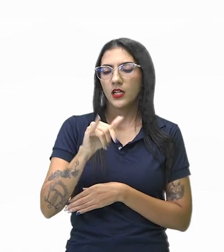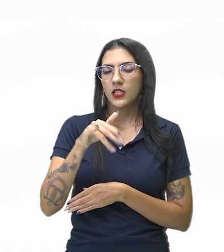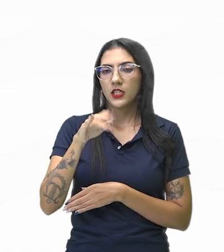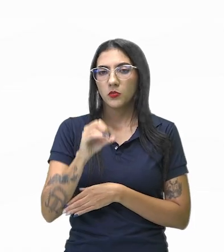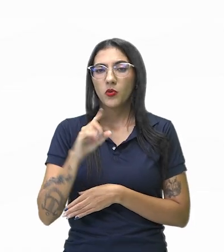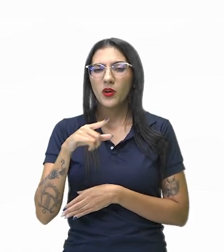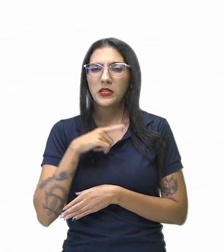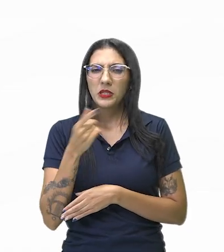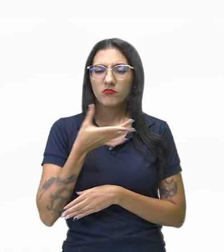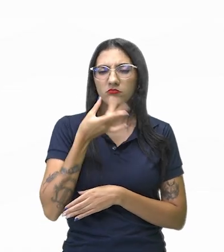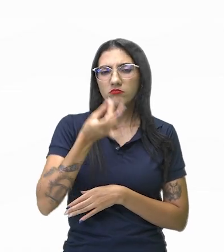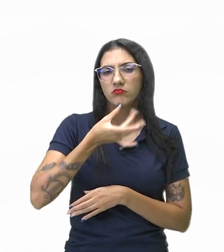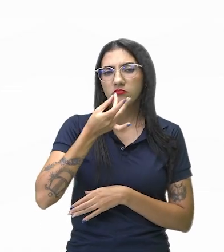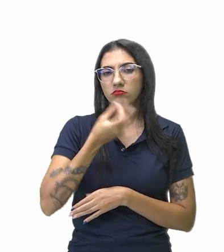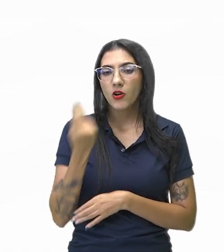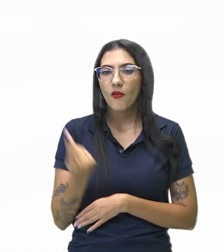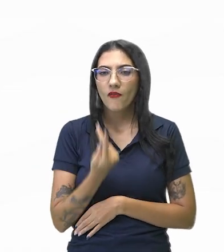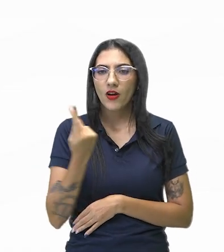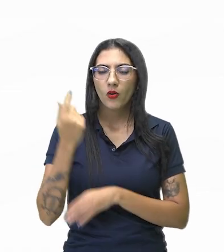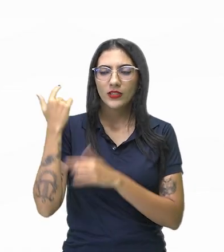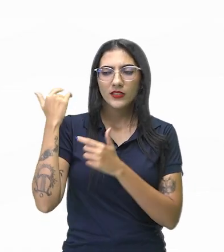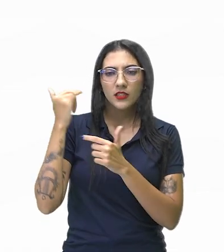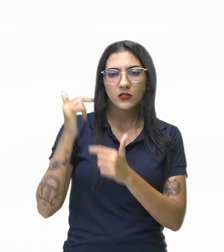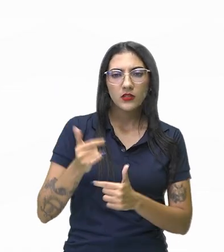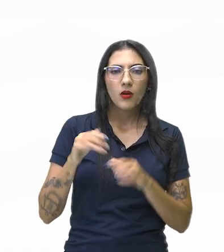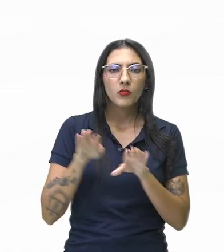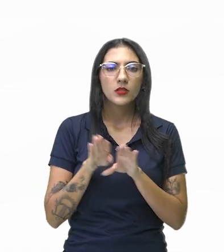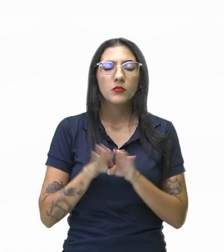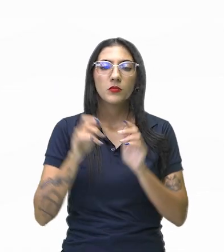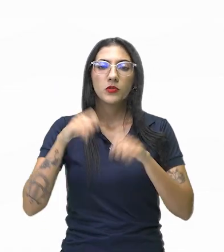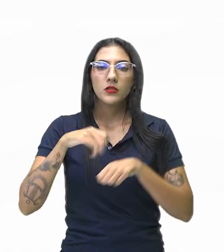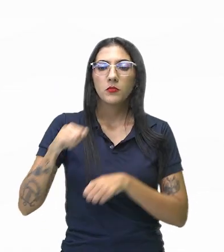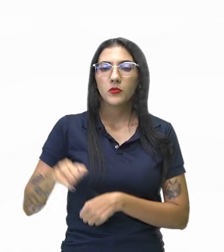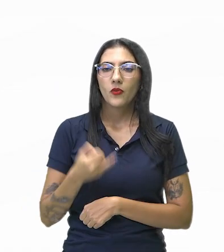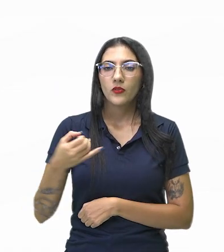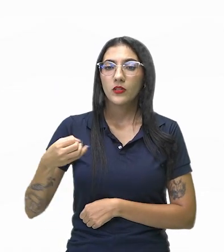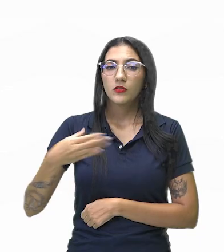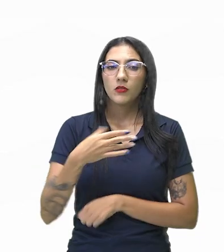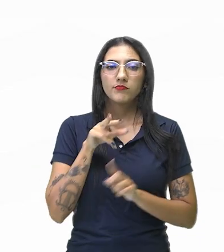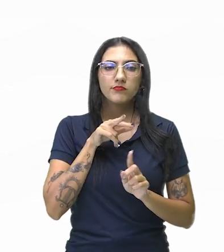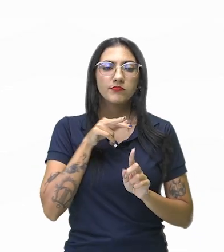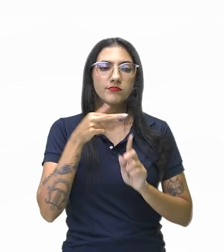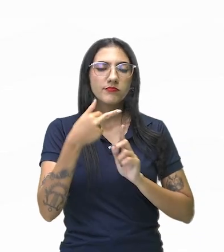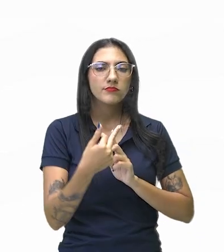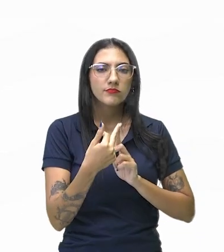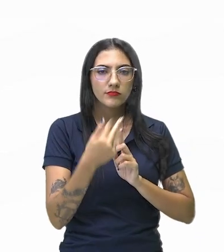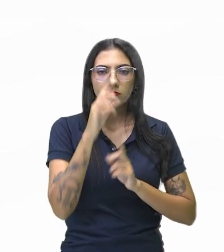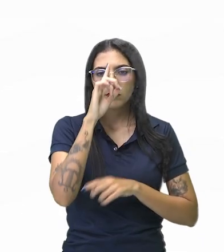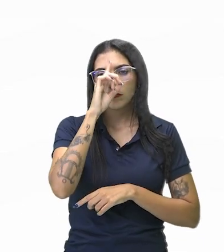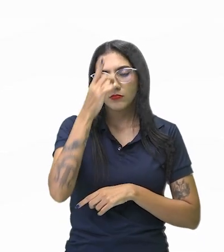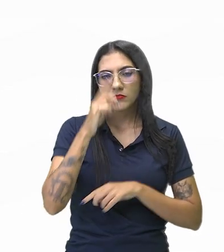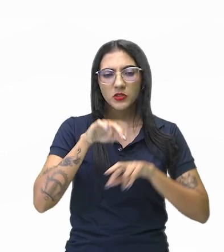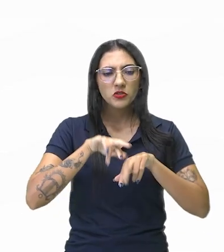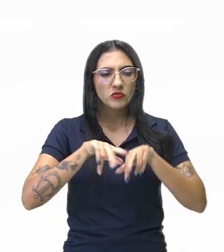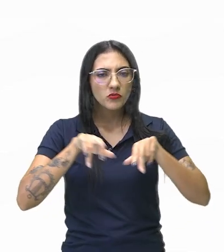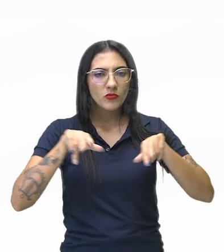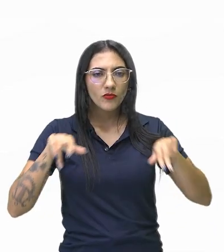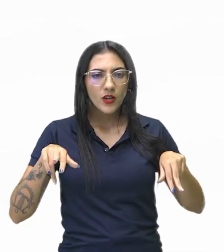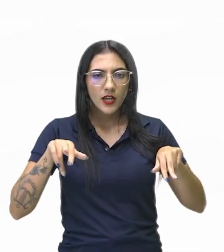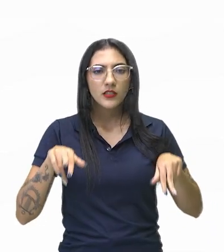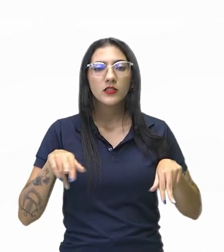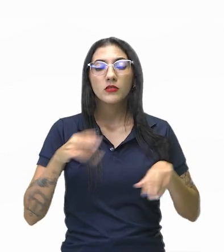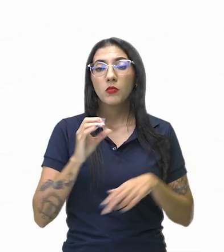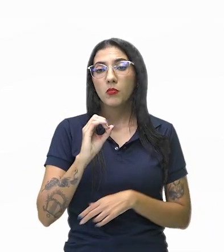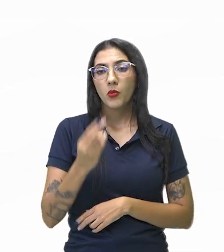questionaram os valores tradicionais e exploraram novas formas de expressar visões fragmentadas,